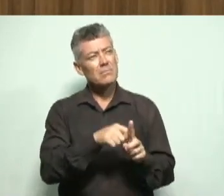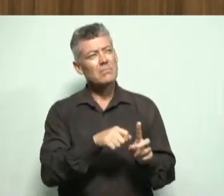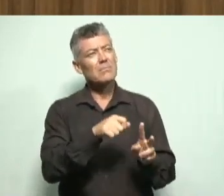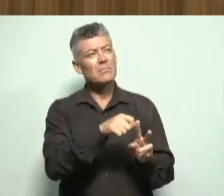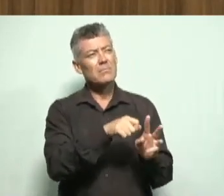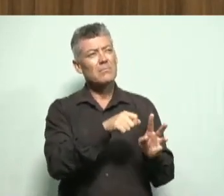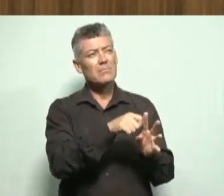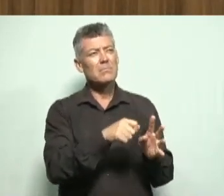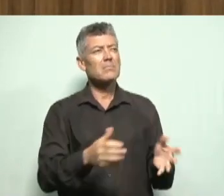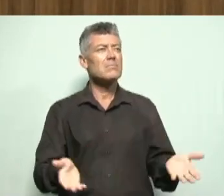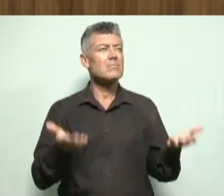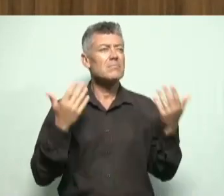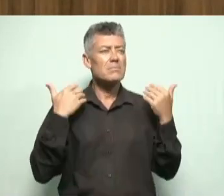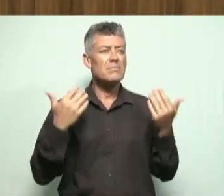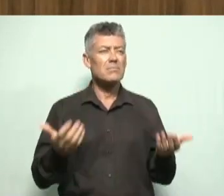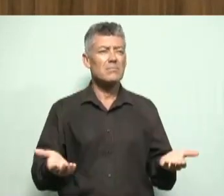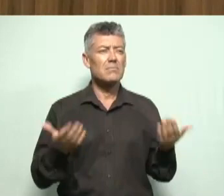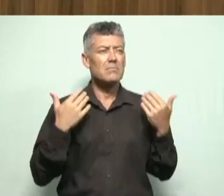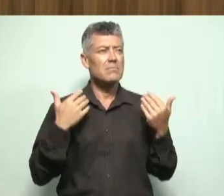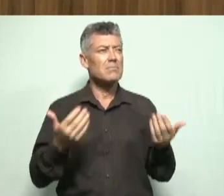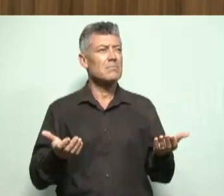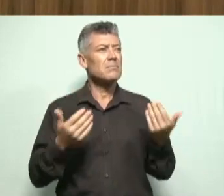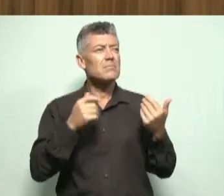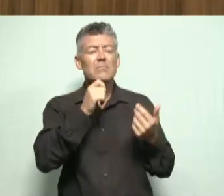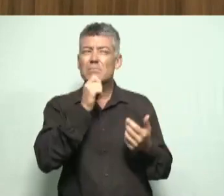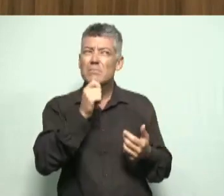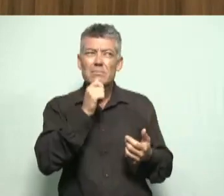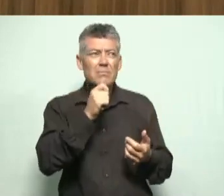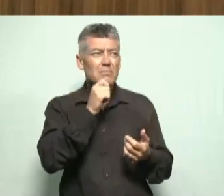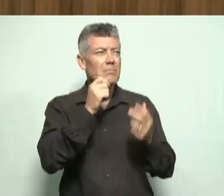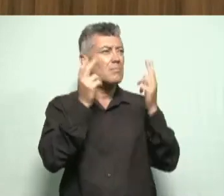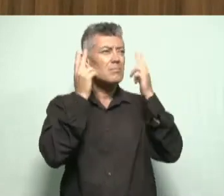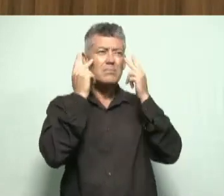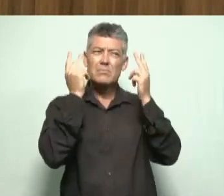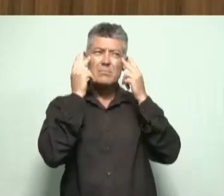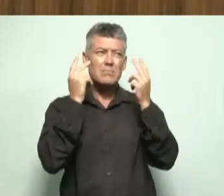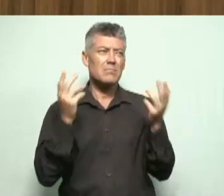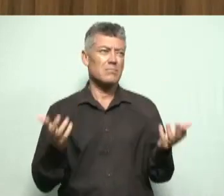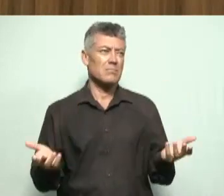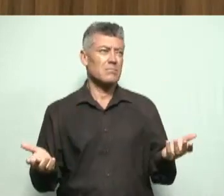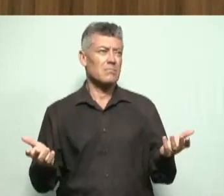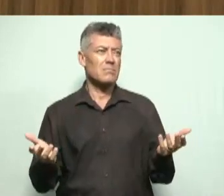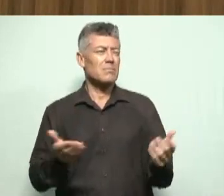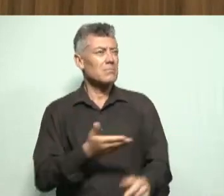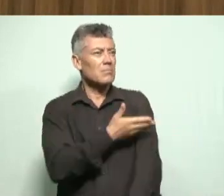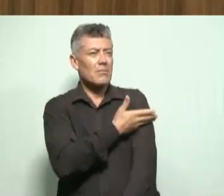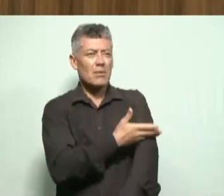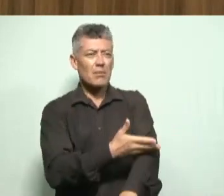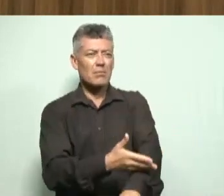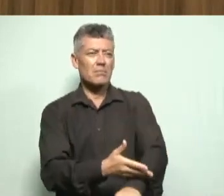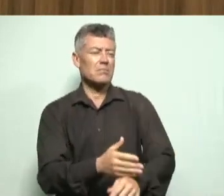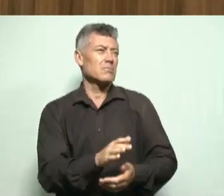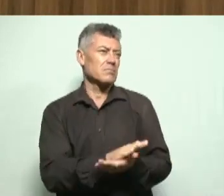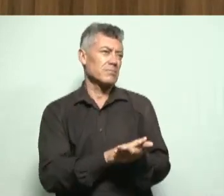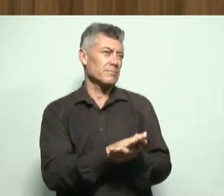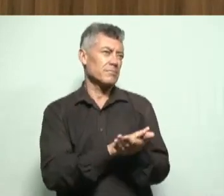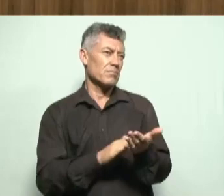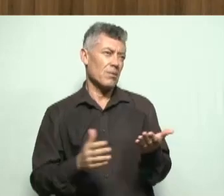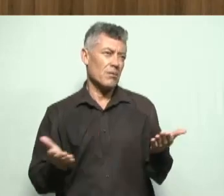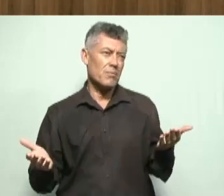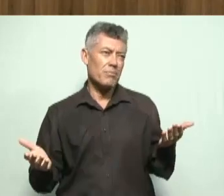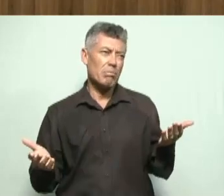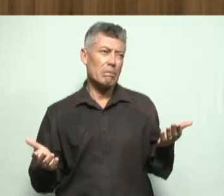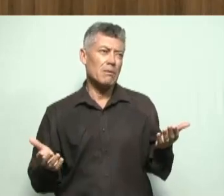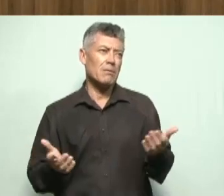um calor que não é, nós não estávamos acostumados para determinadas